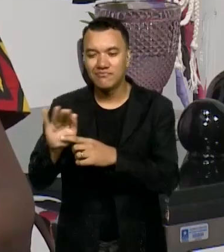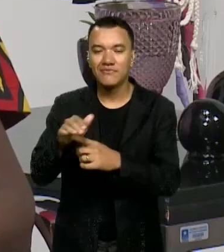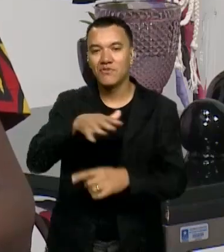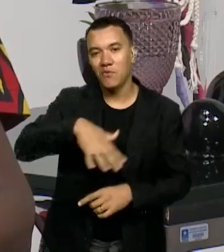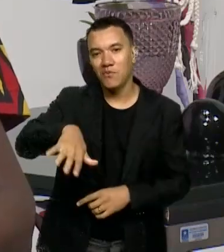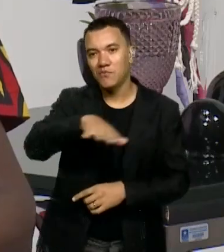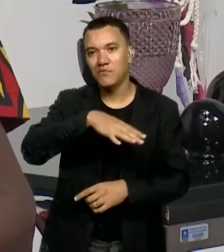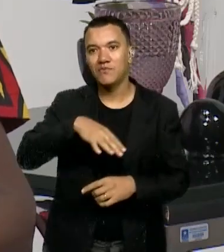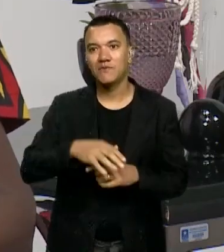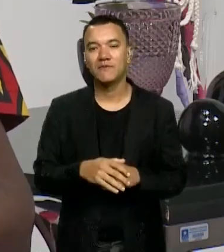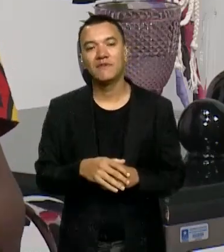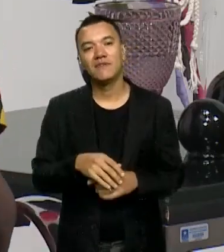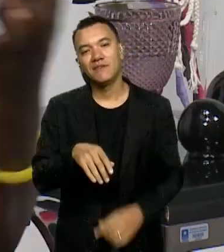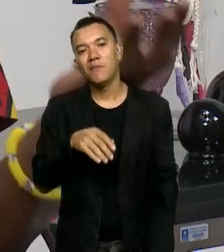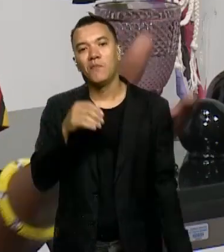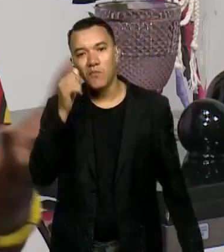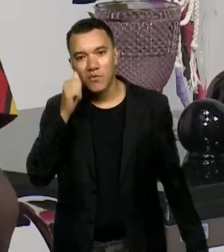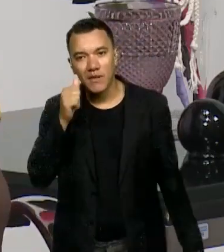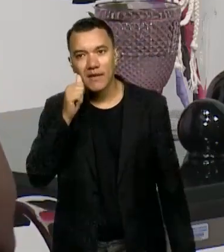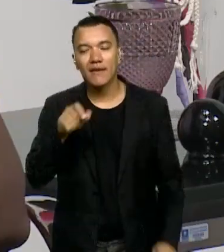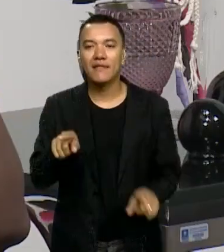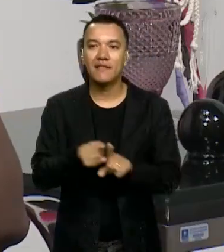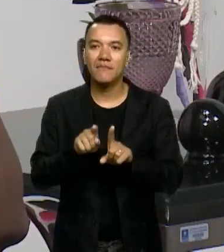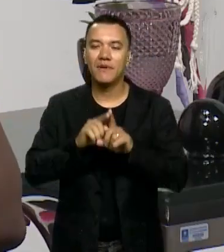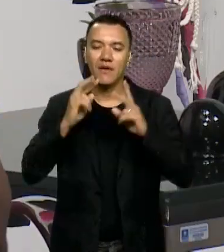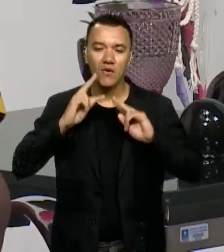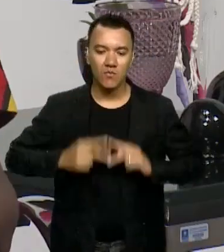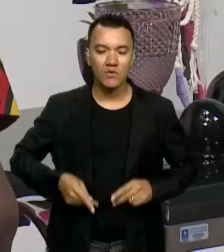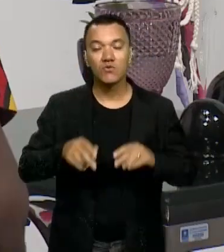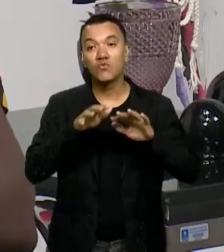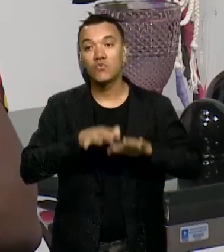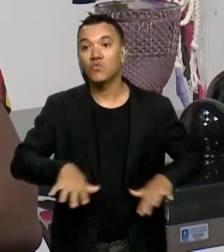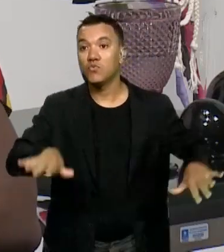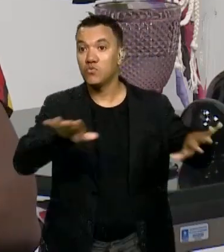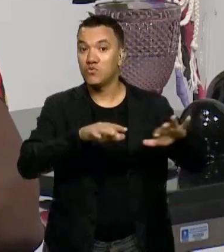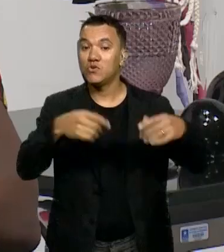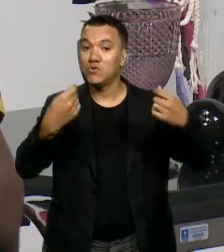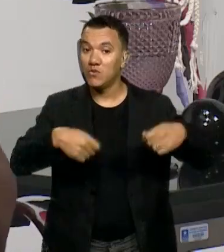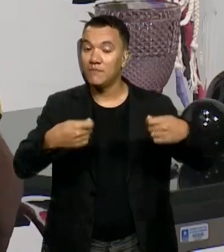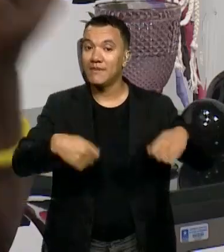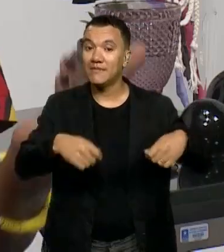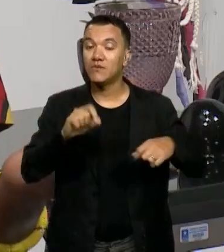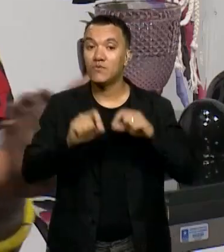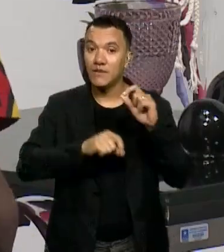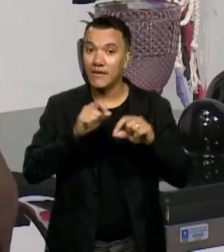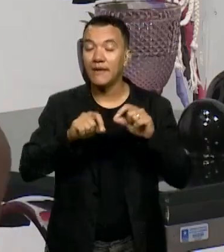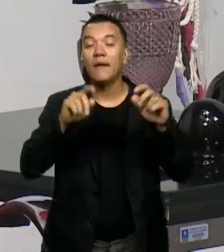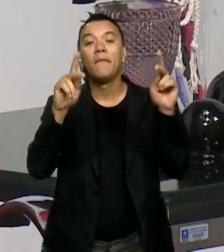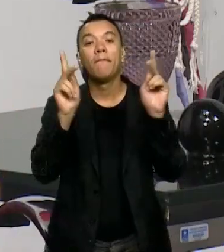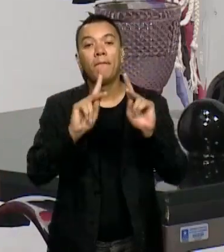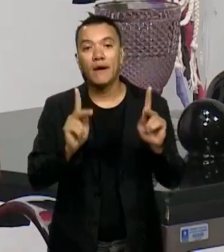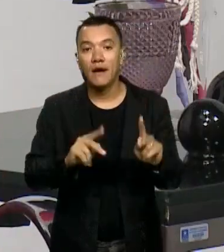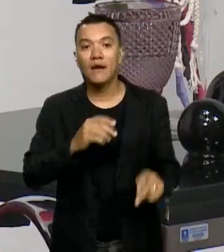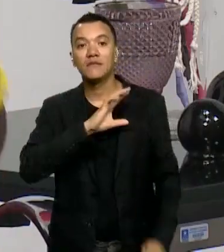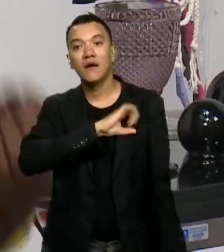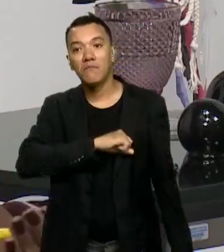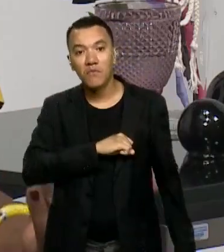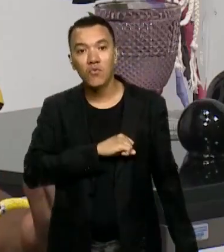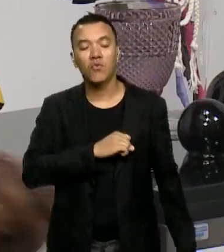nós, mulheres, e a humanidade como um todo. O que nós precisamos é de paz, de amor,